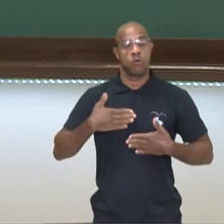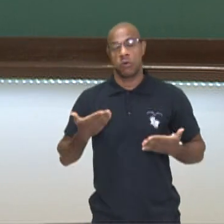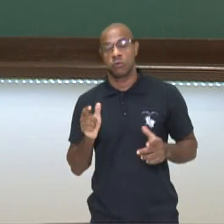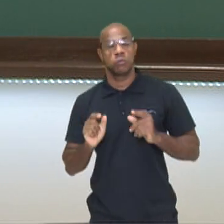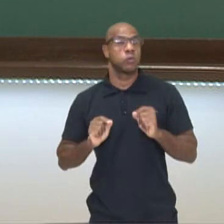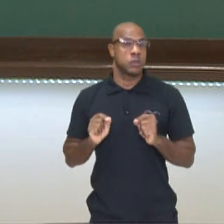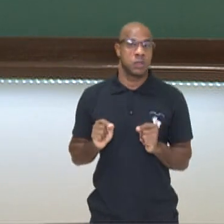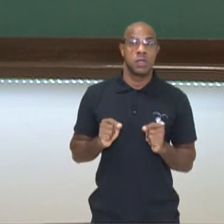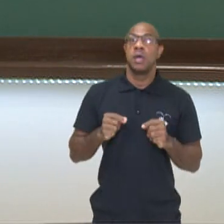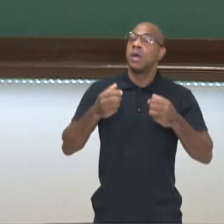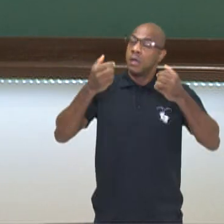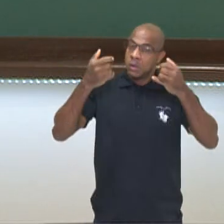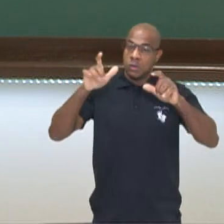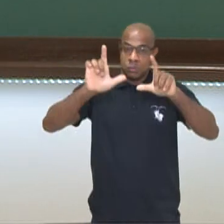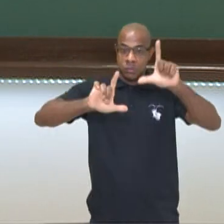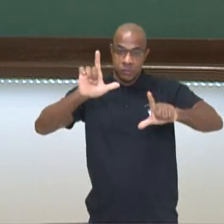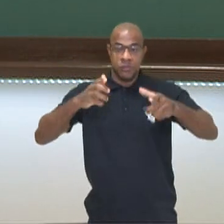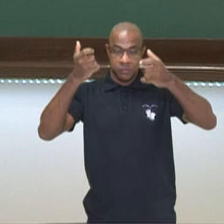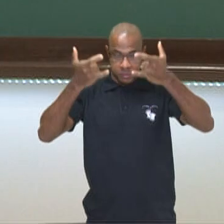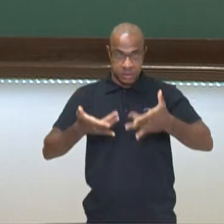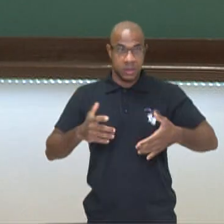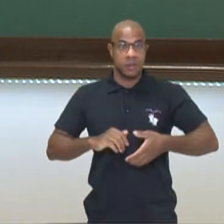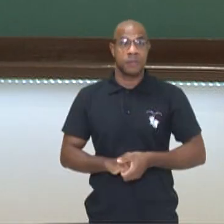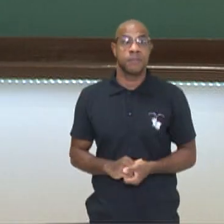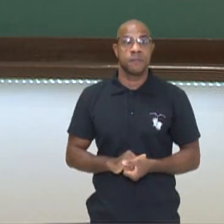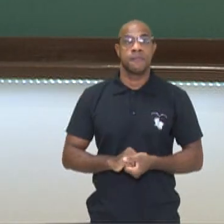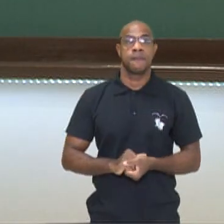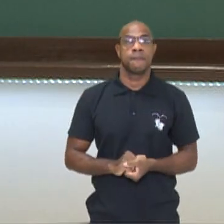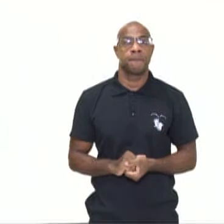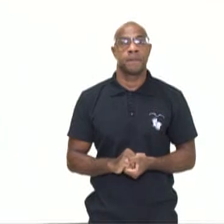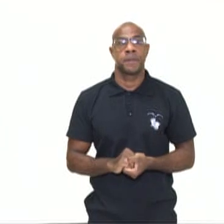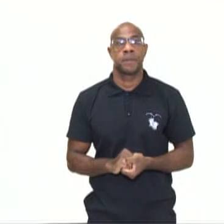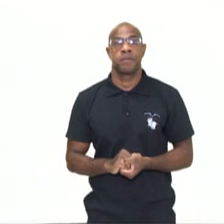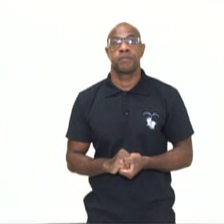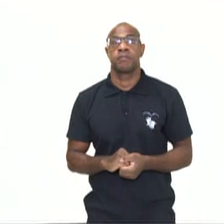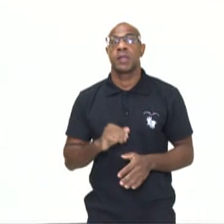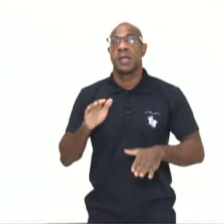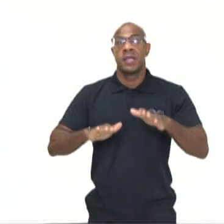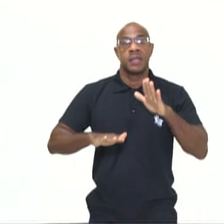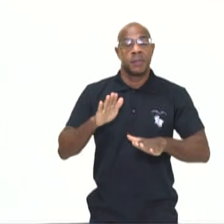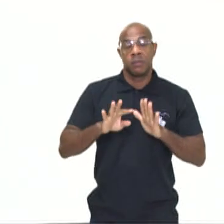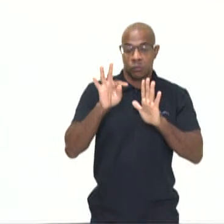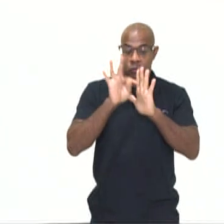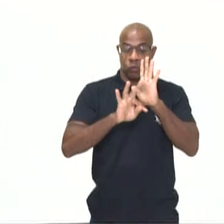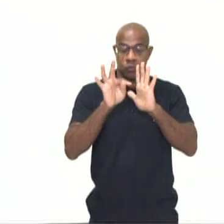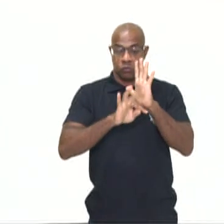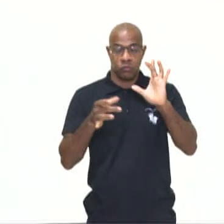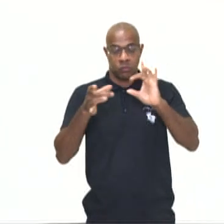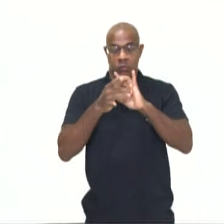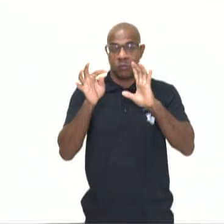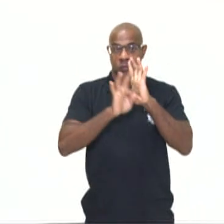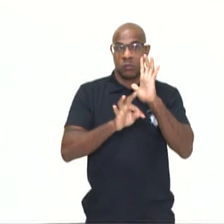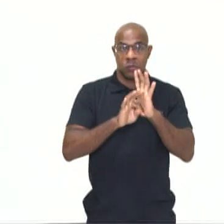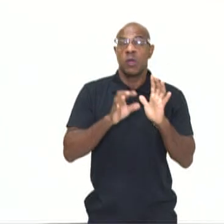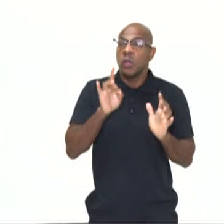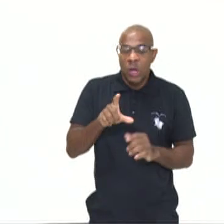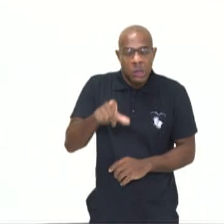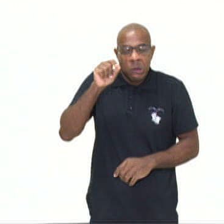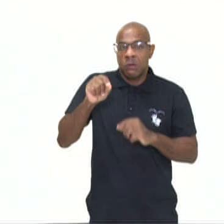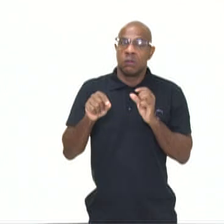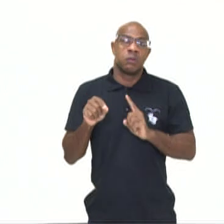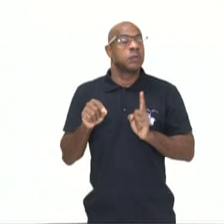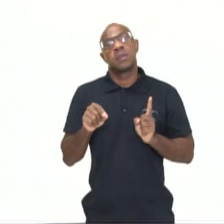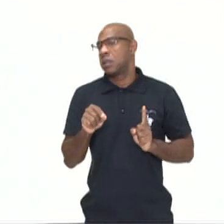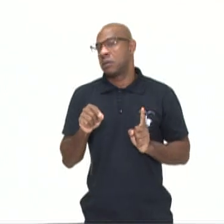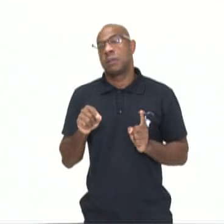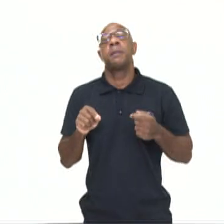sobre isso? Vejamos a resposta. De acordo com o texto, não basta ter a preferência por uma